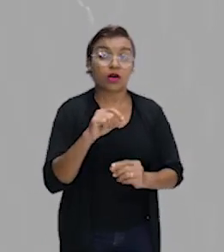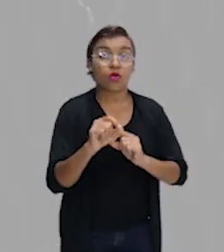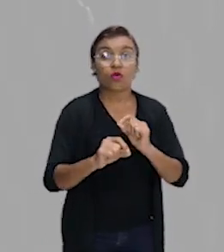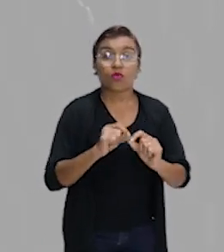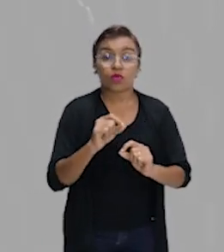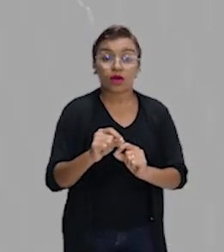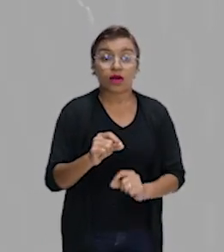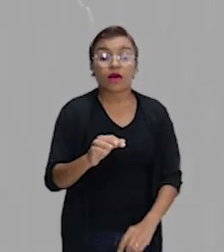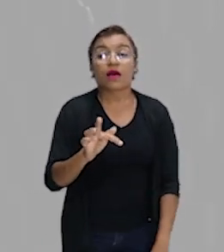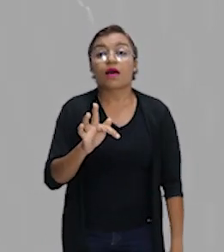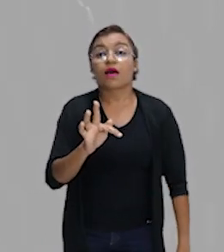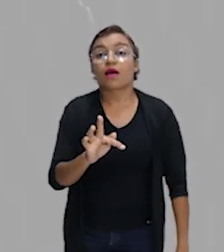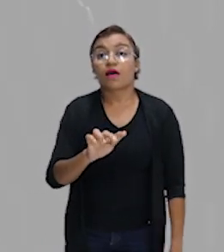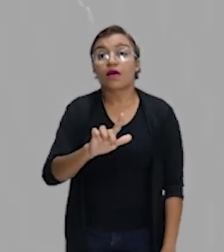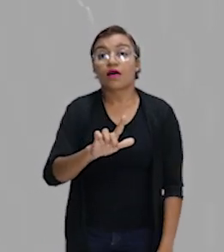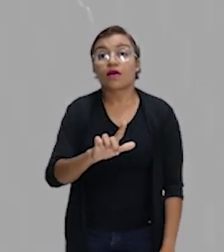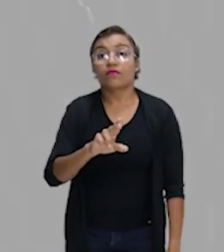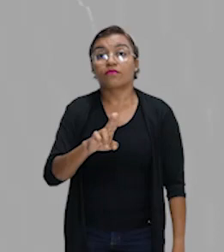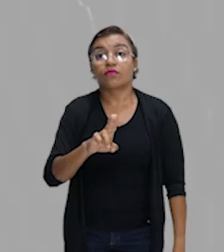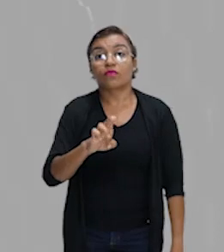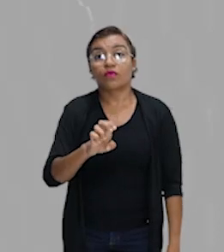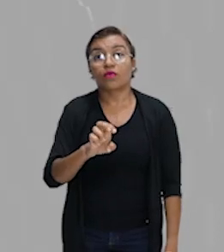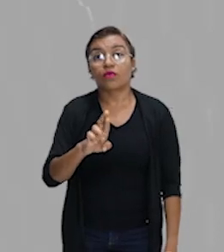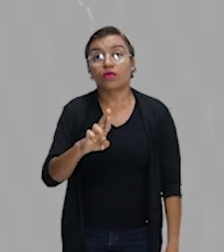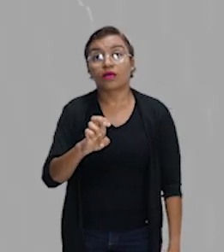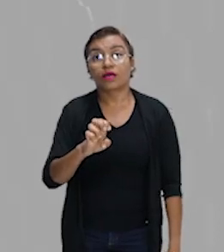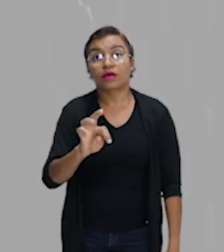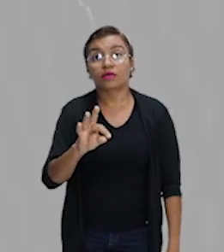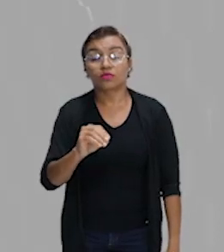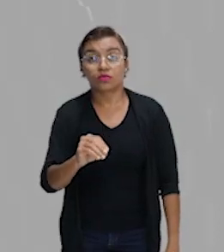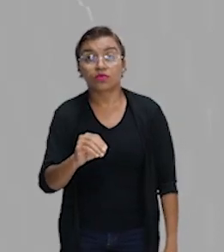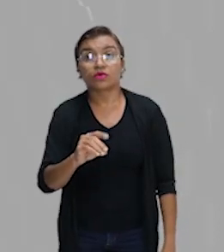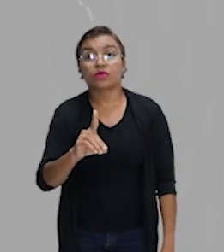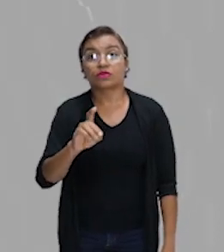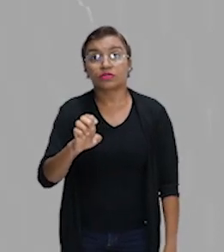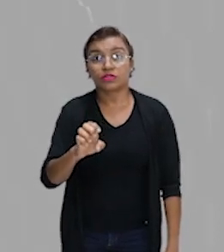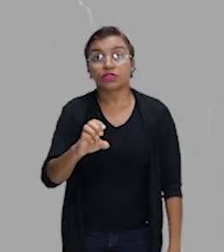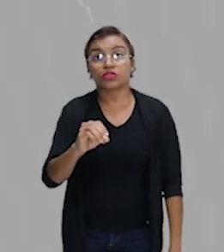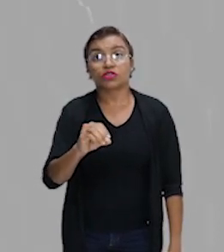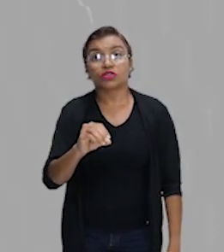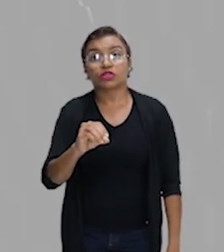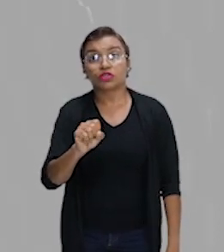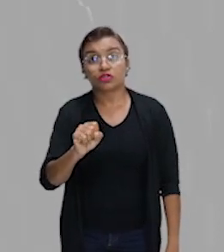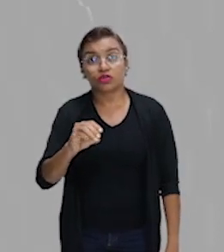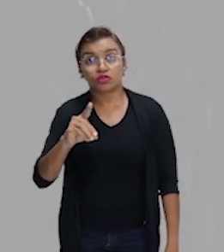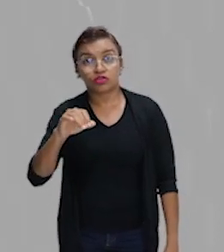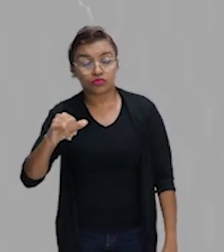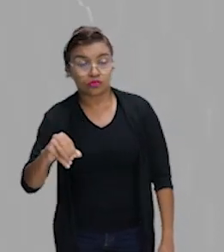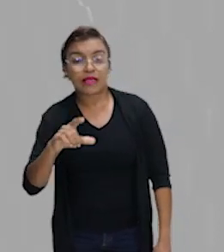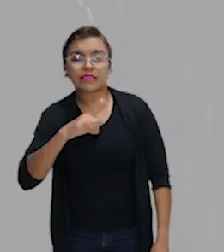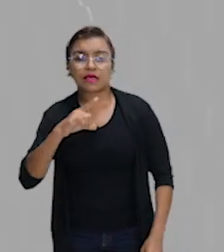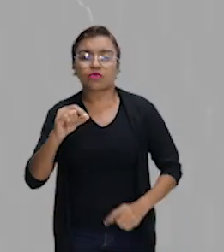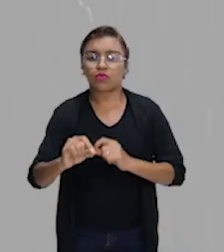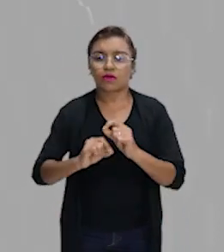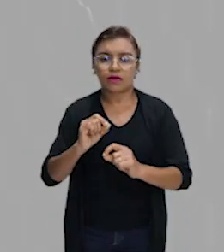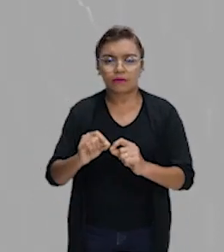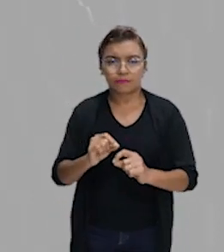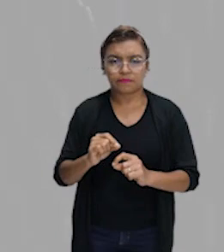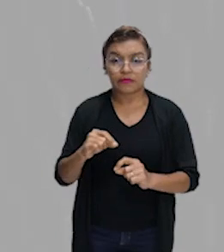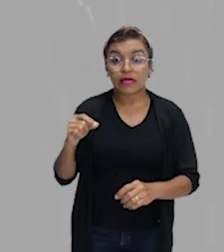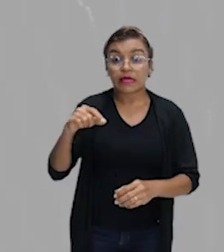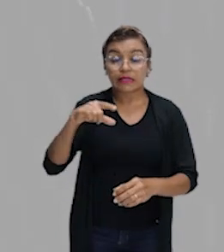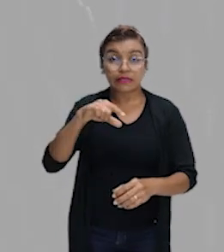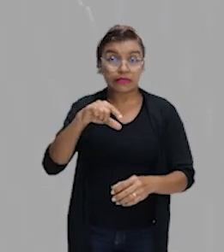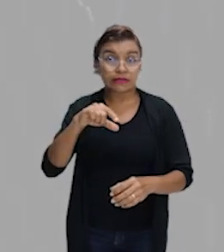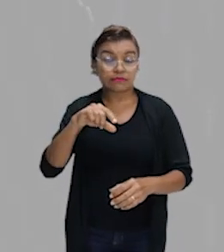o fluoreto de sódio. E aí, na verdade, o importante é a presença do íon fluoreto. A presença do íon